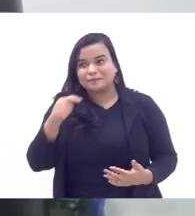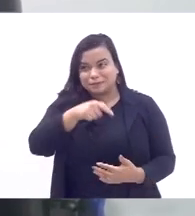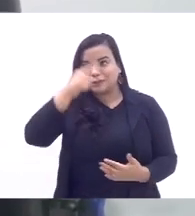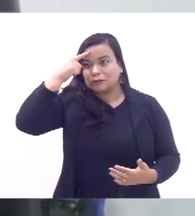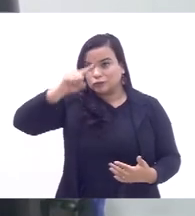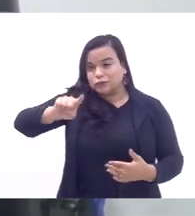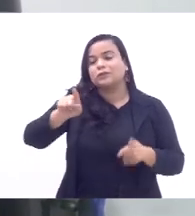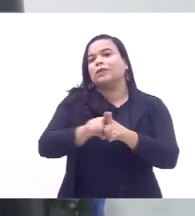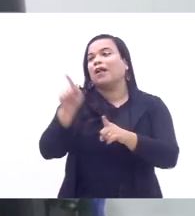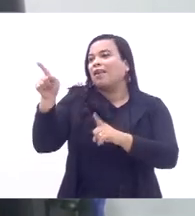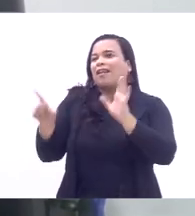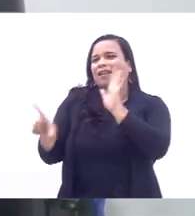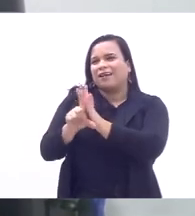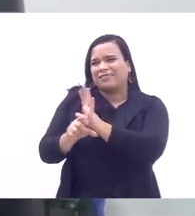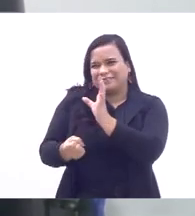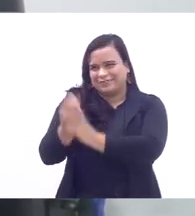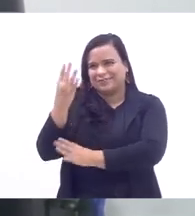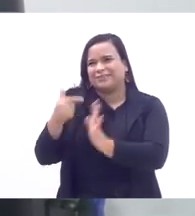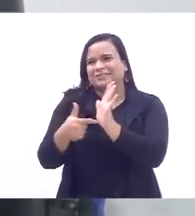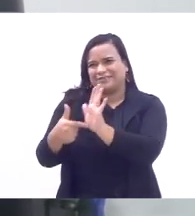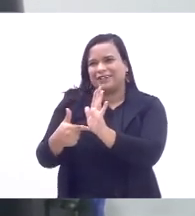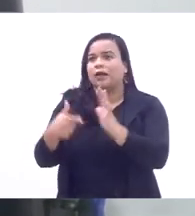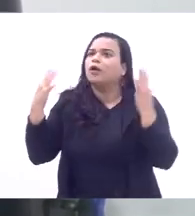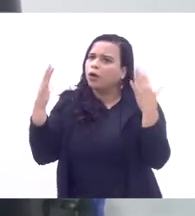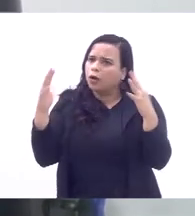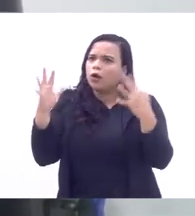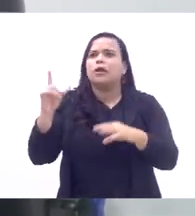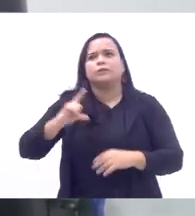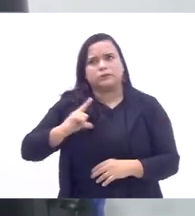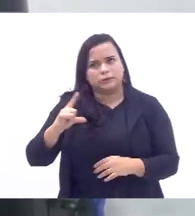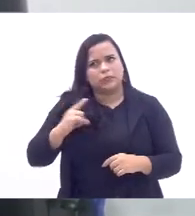essa lei, na verdade, possa ser comemorada, como